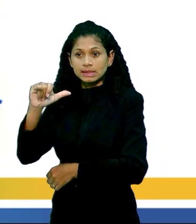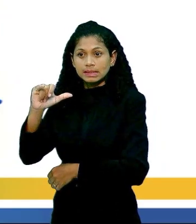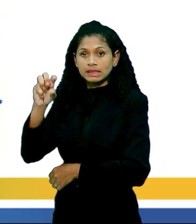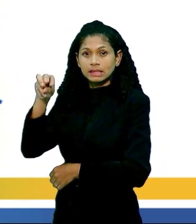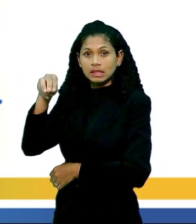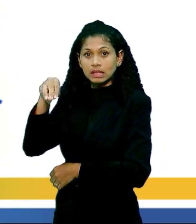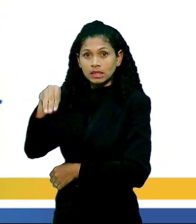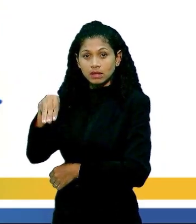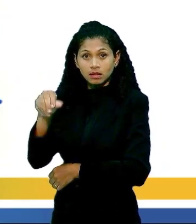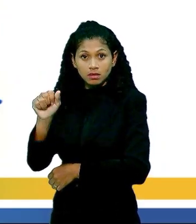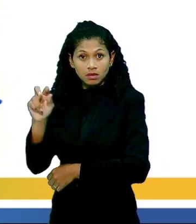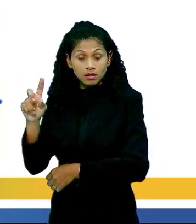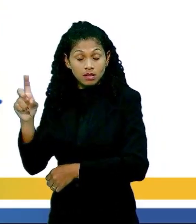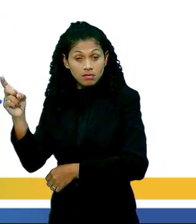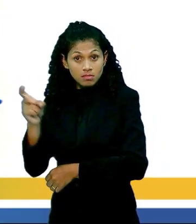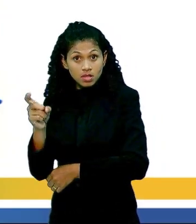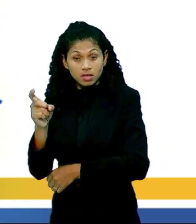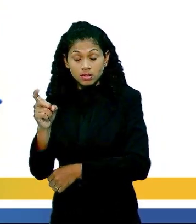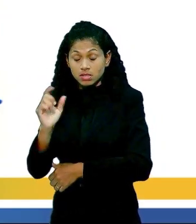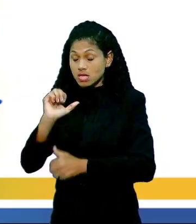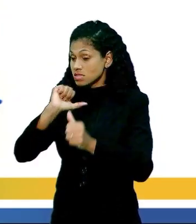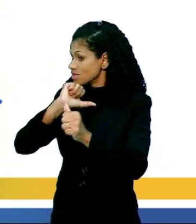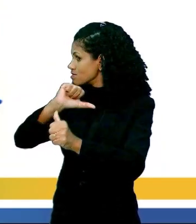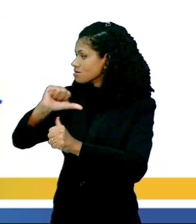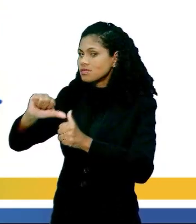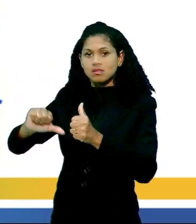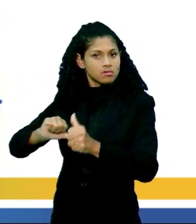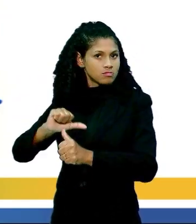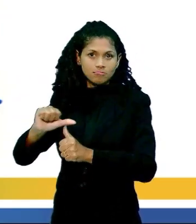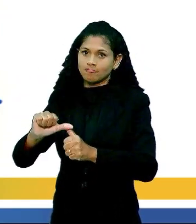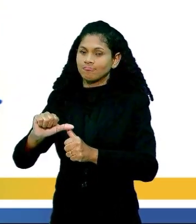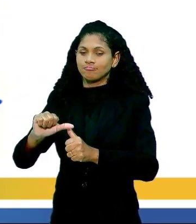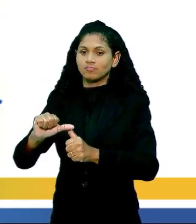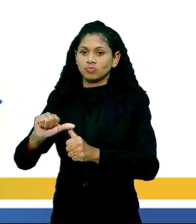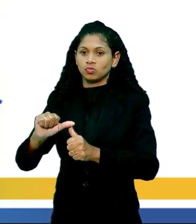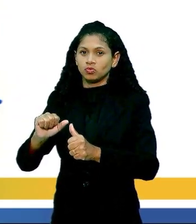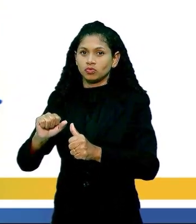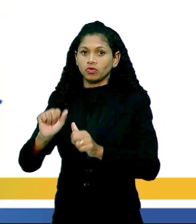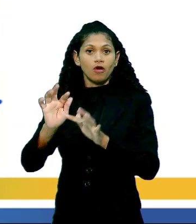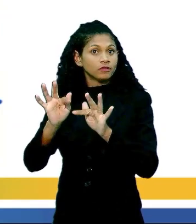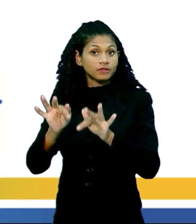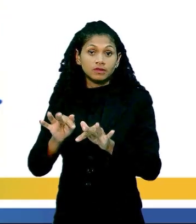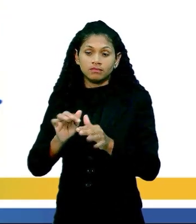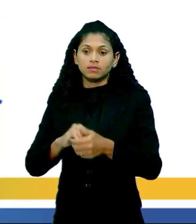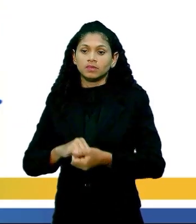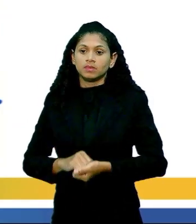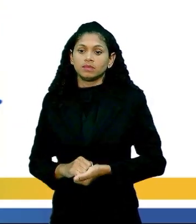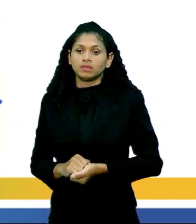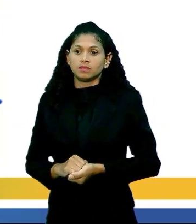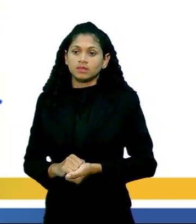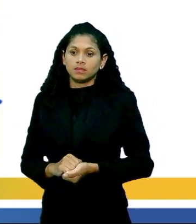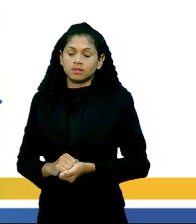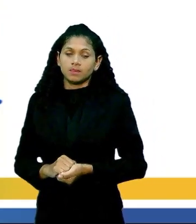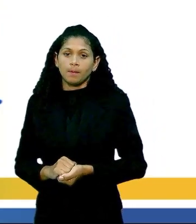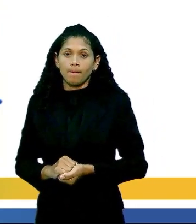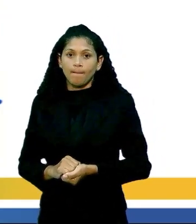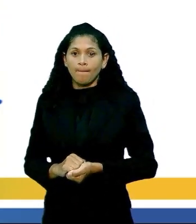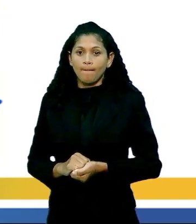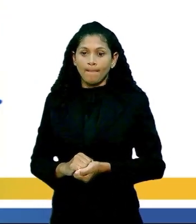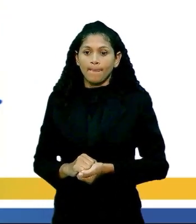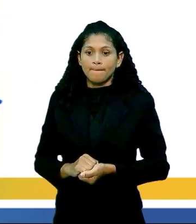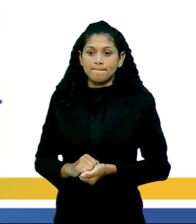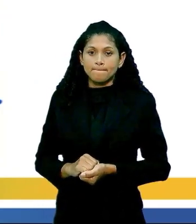acontecer na sucessão ecológica, o que vai acontecer, né? A variabilidade das condições ambientais